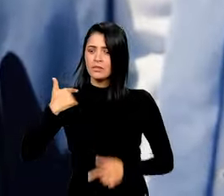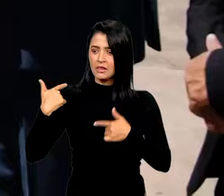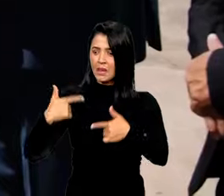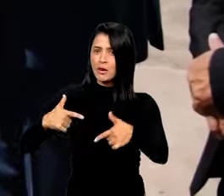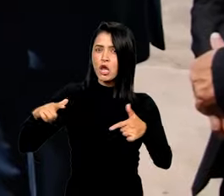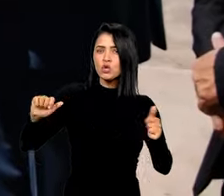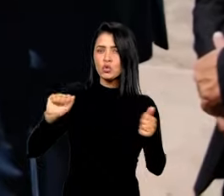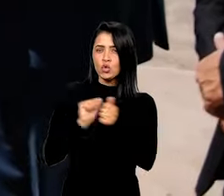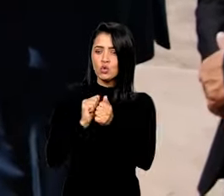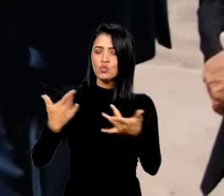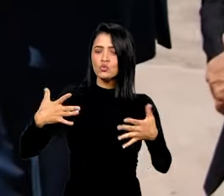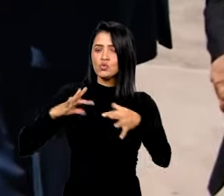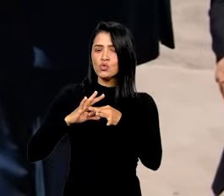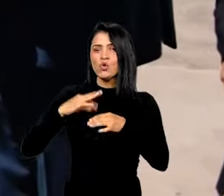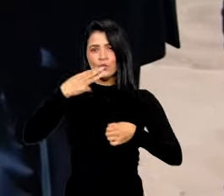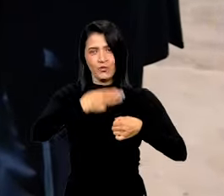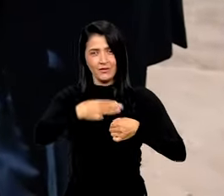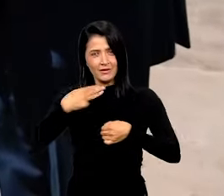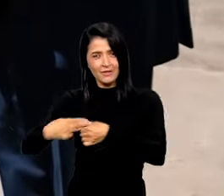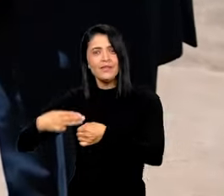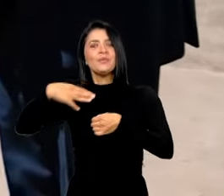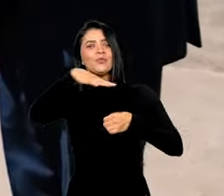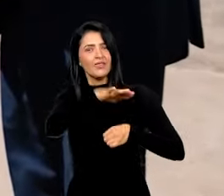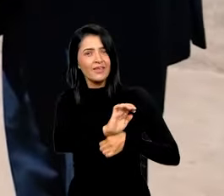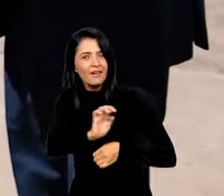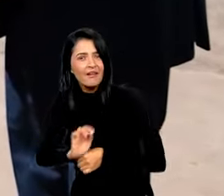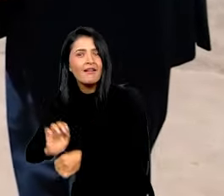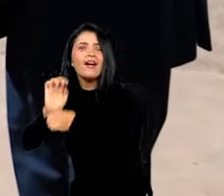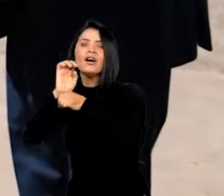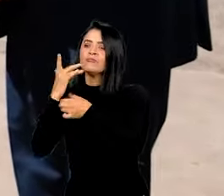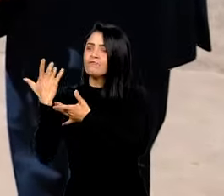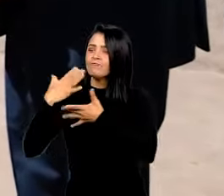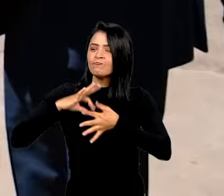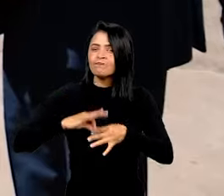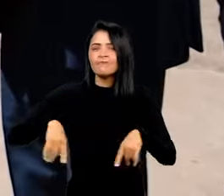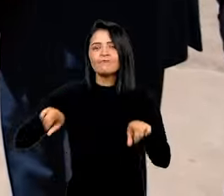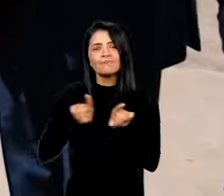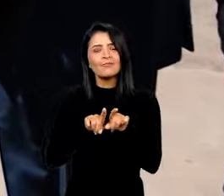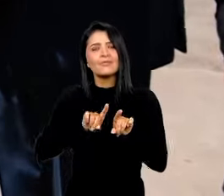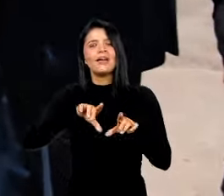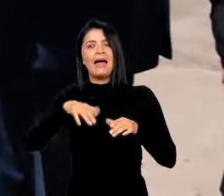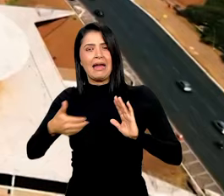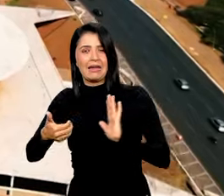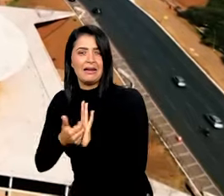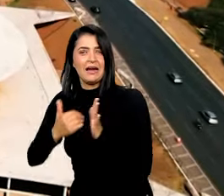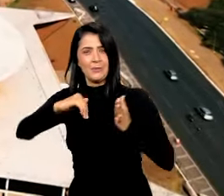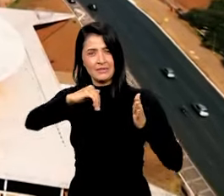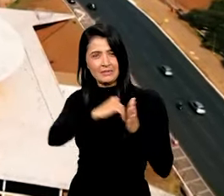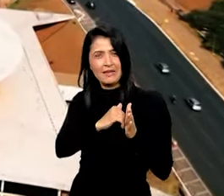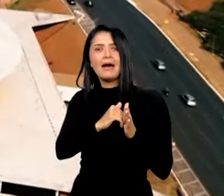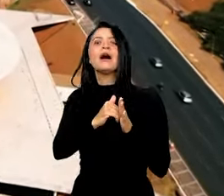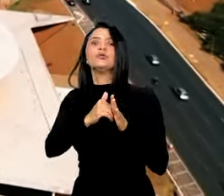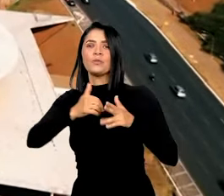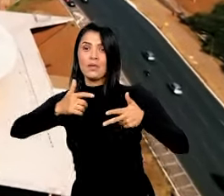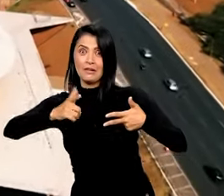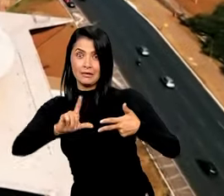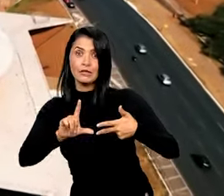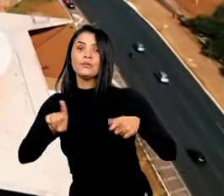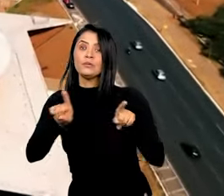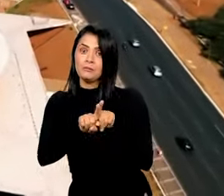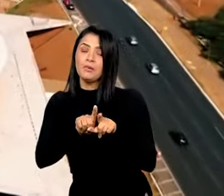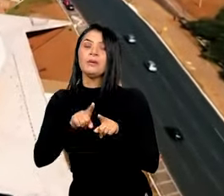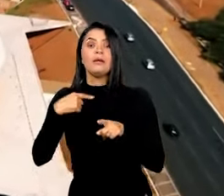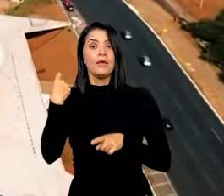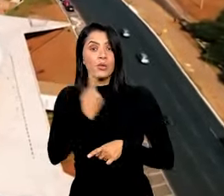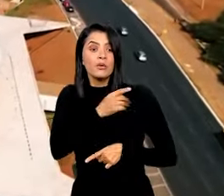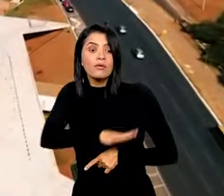trabalhar junto com os municípios, com os estados, trabalhar integrado com a Câmara, o Senado, com o Legislativo. E